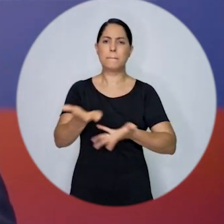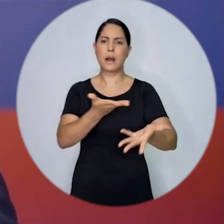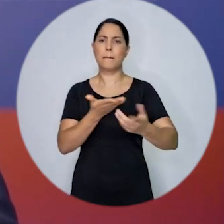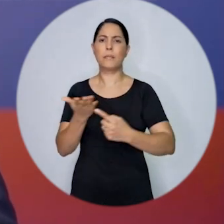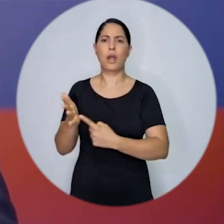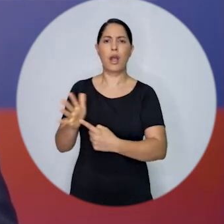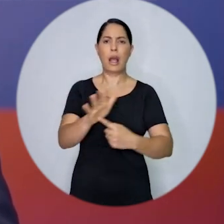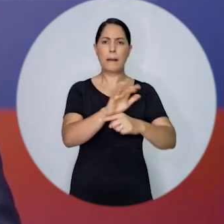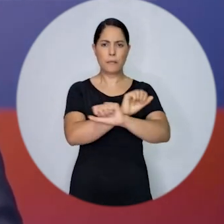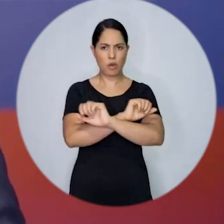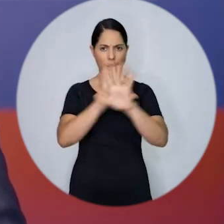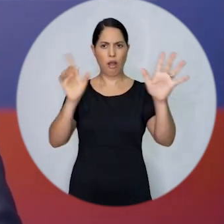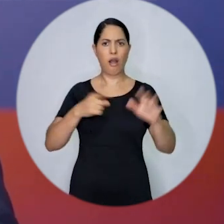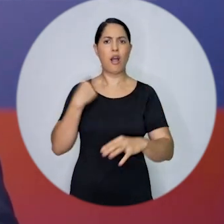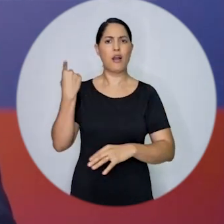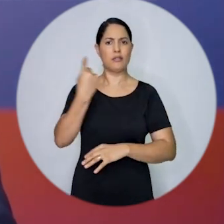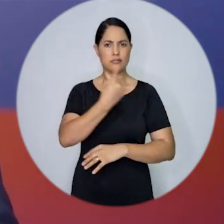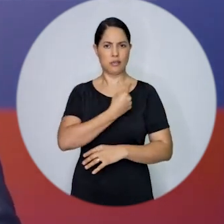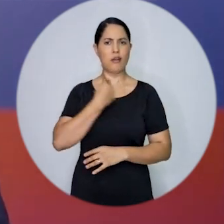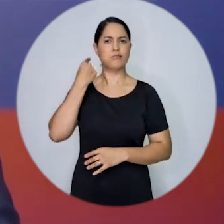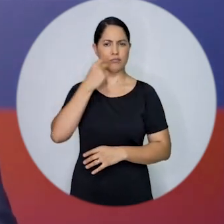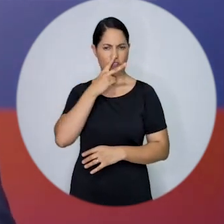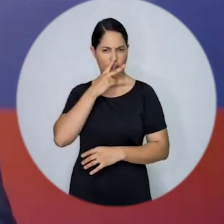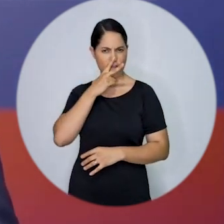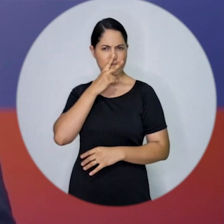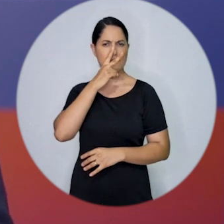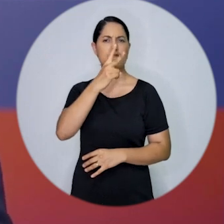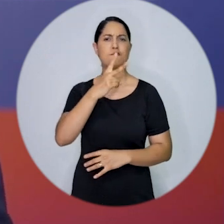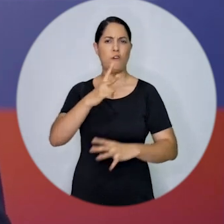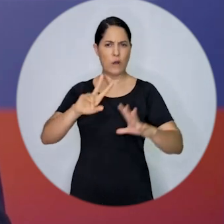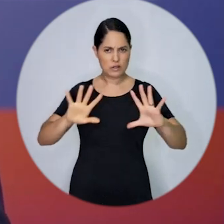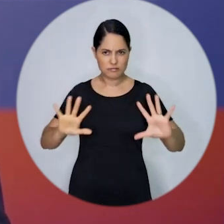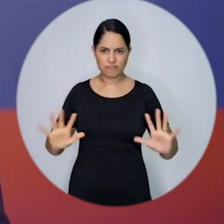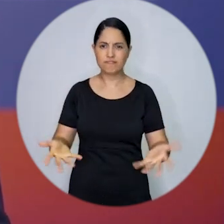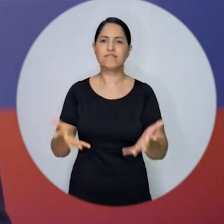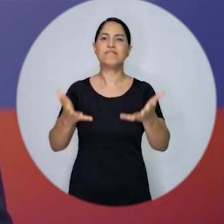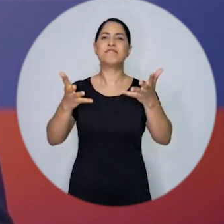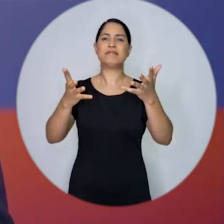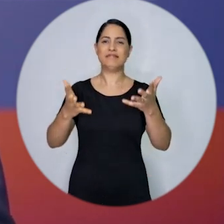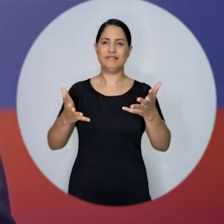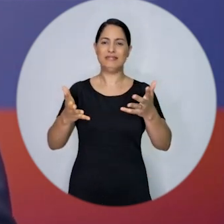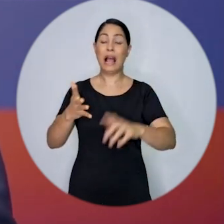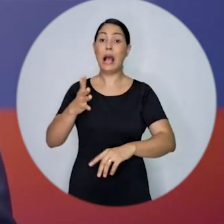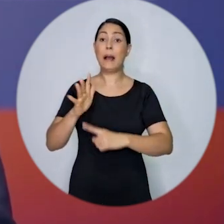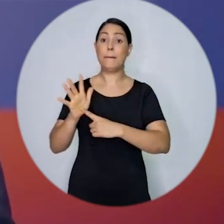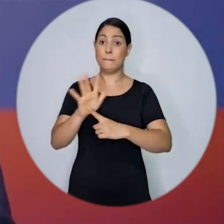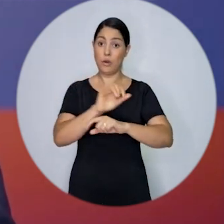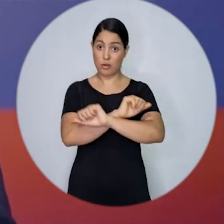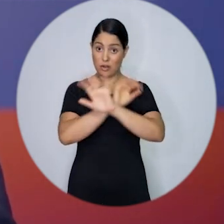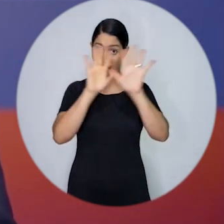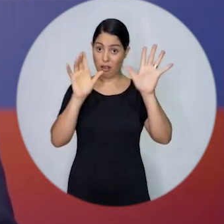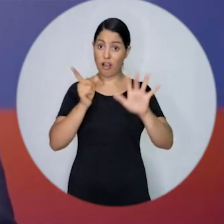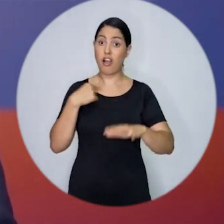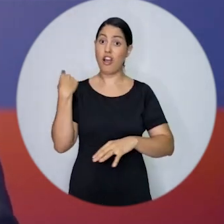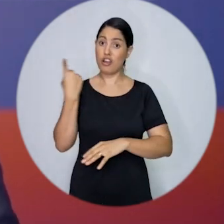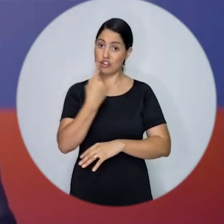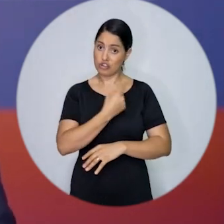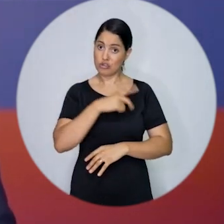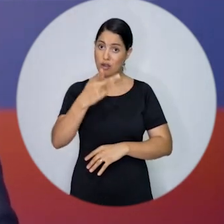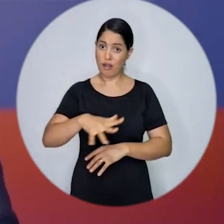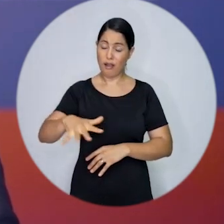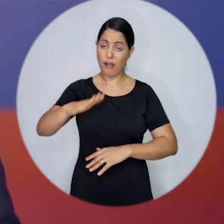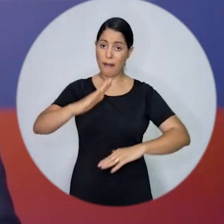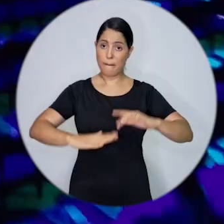de demonstração da força, do vigor da advocacia brasileira, da importância e da essencialidade